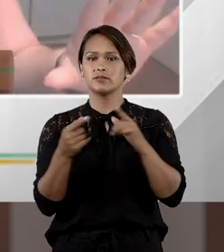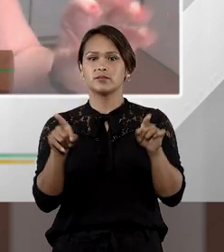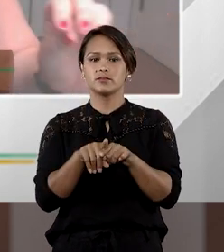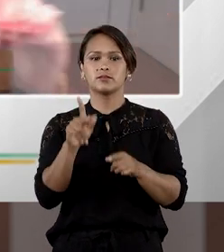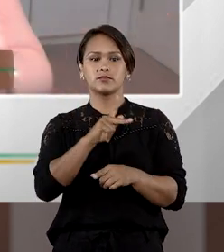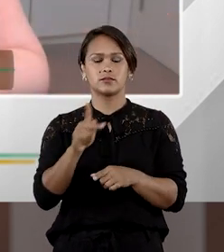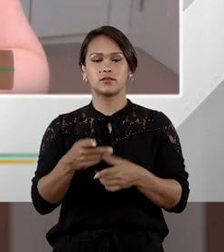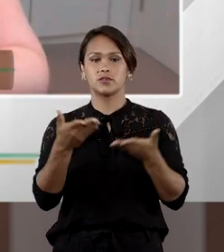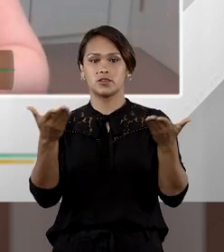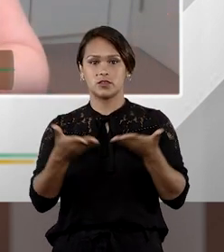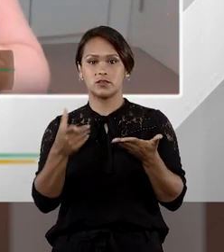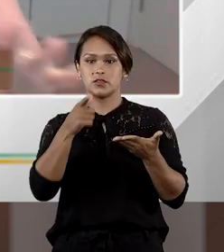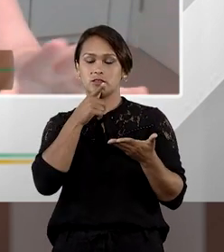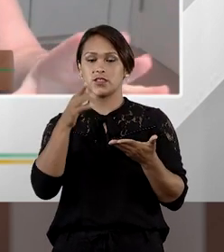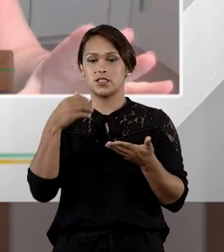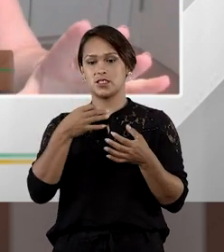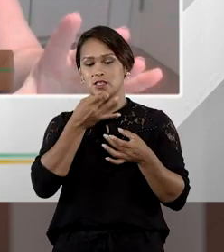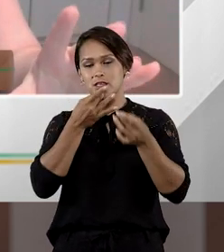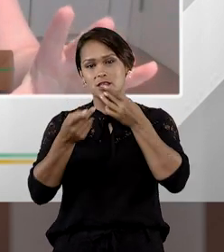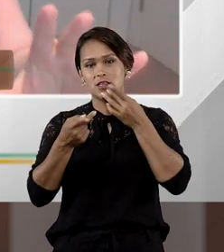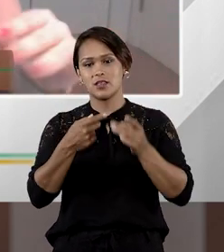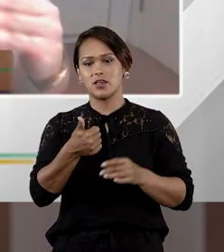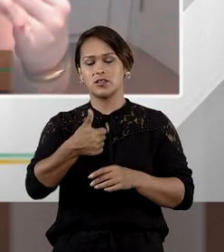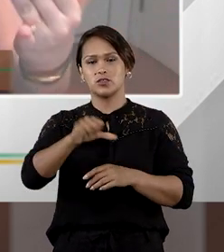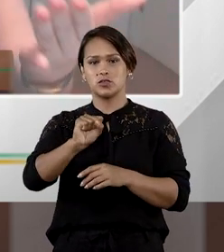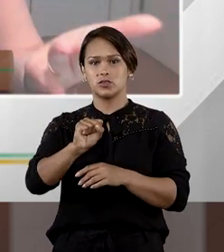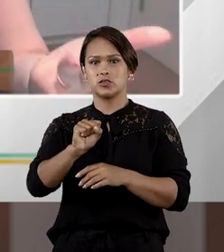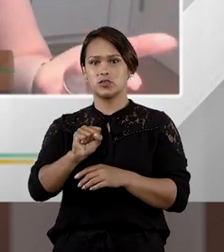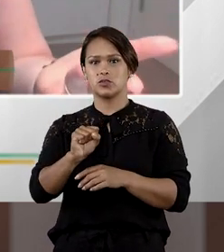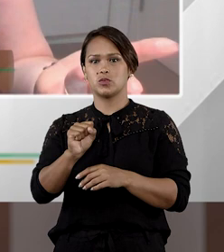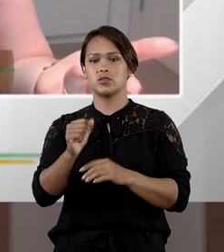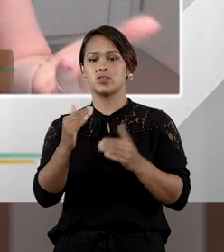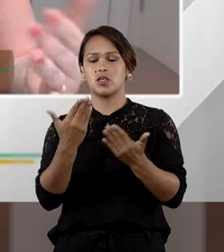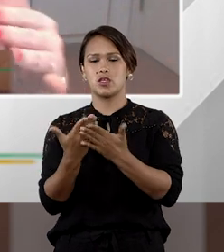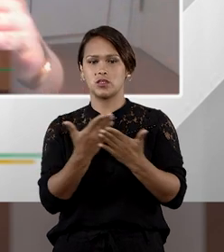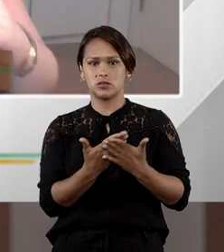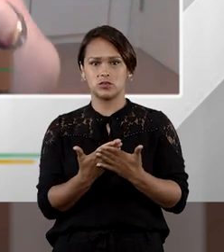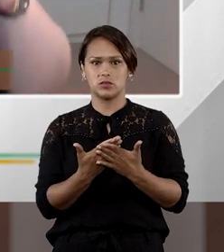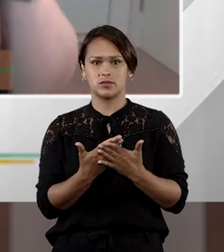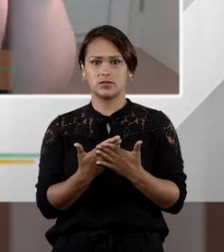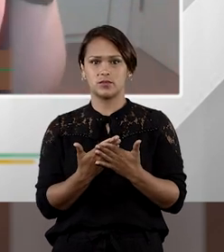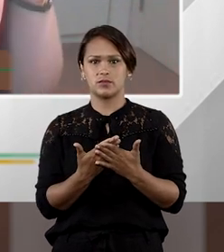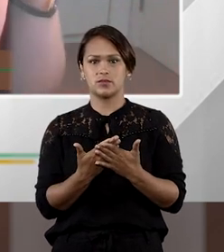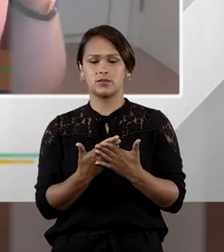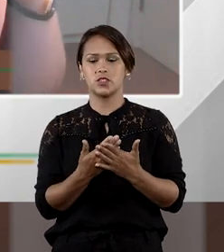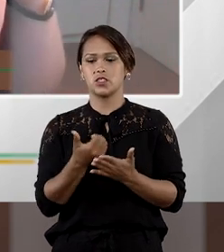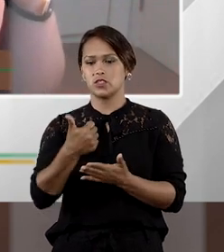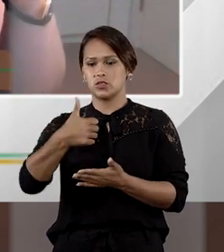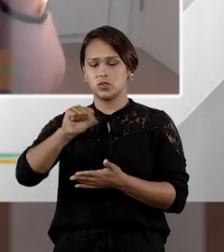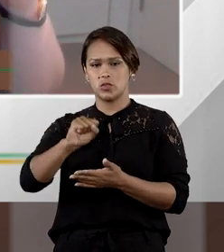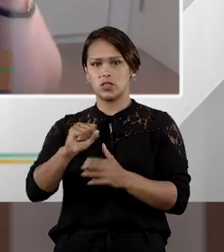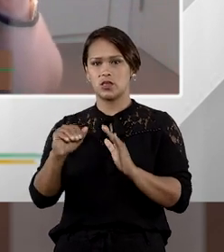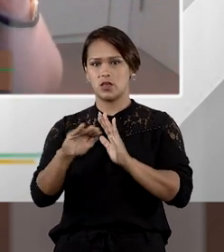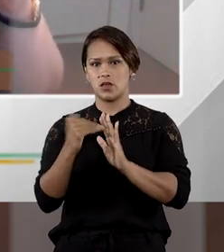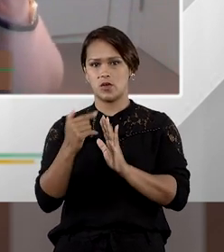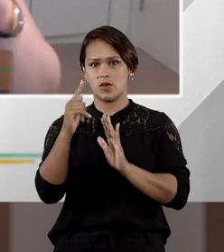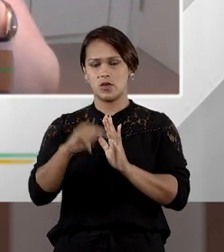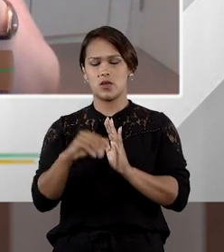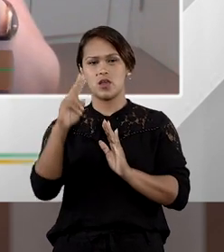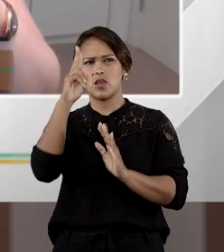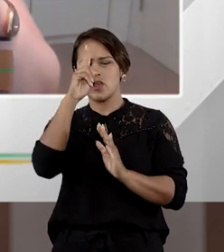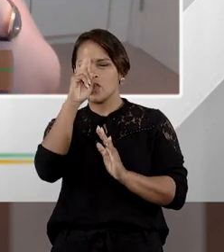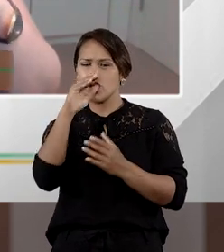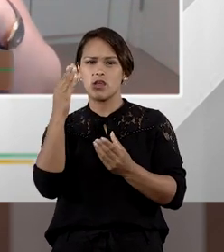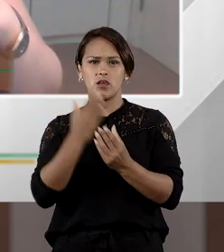professor Flá falou bem, me parece que esse critério dos 18 anos e estudo, né? 18 anos é o corte. Inclusive, eu me lembro uma